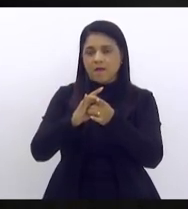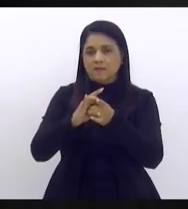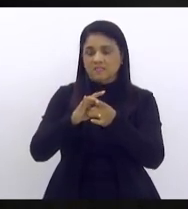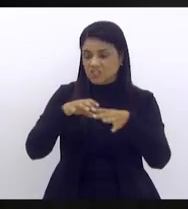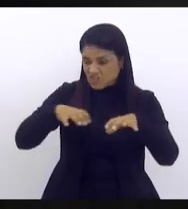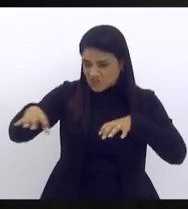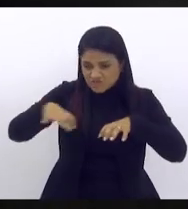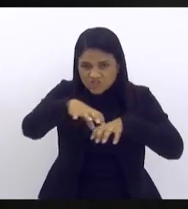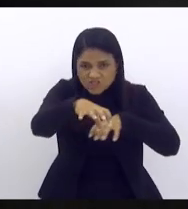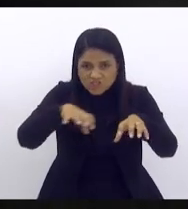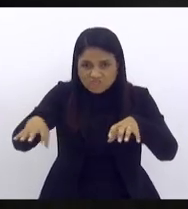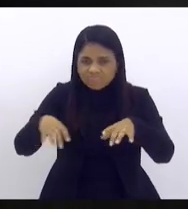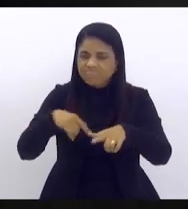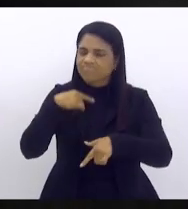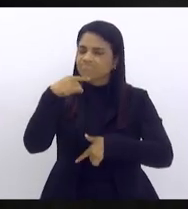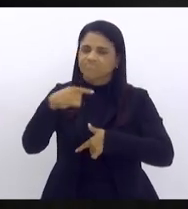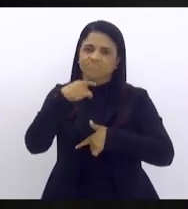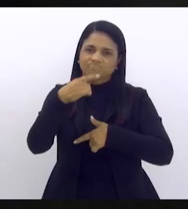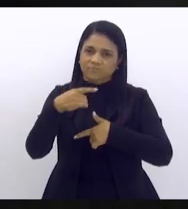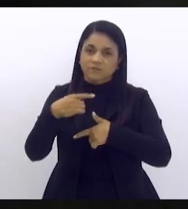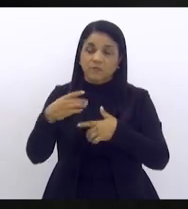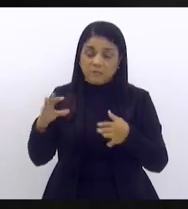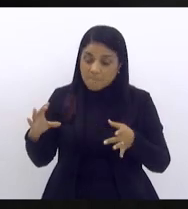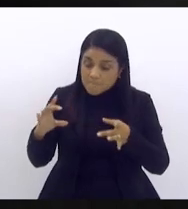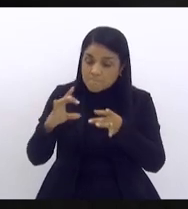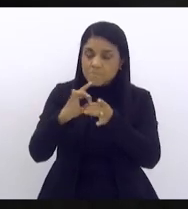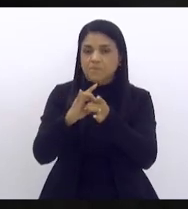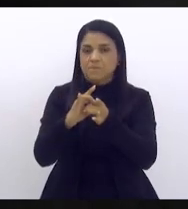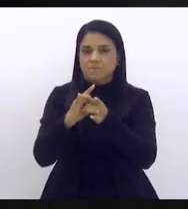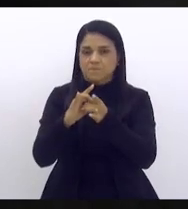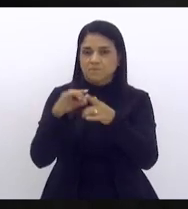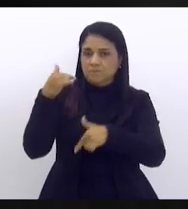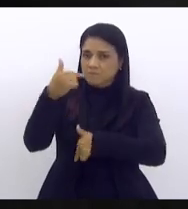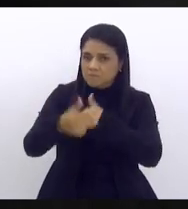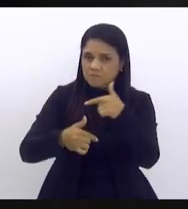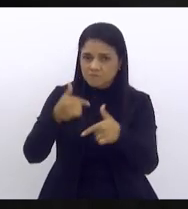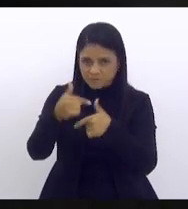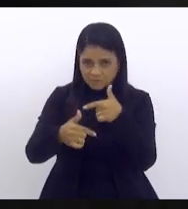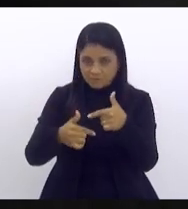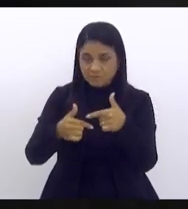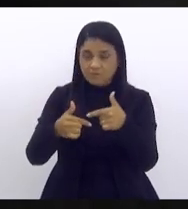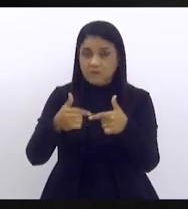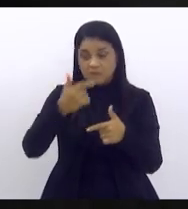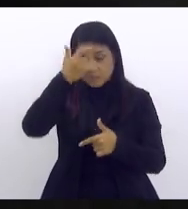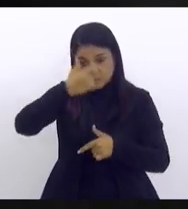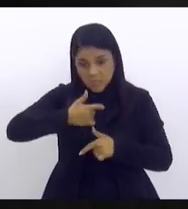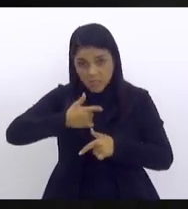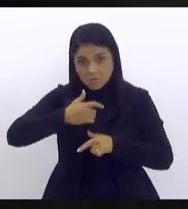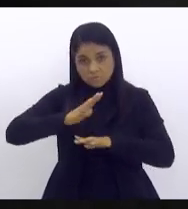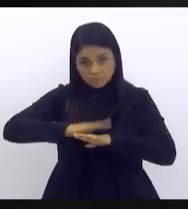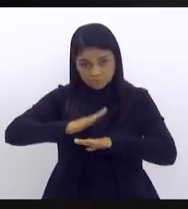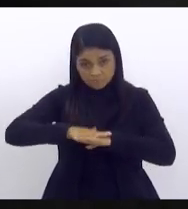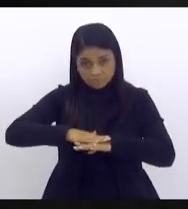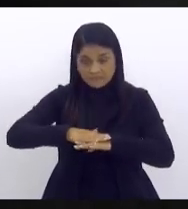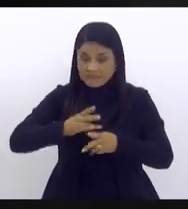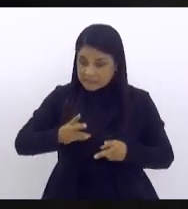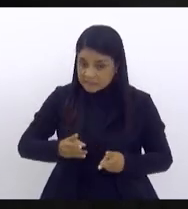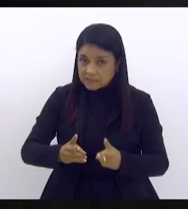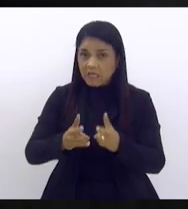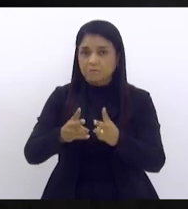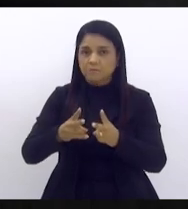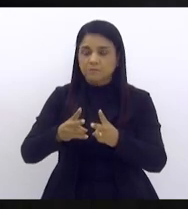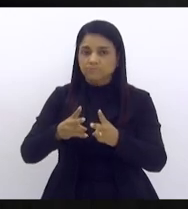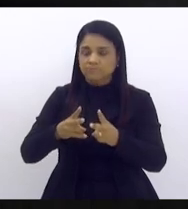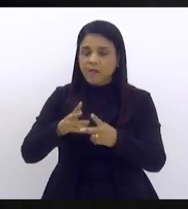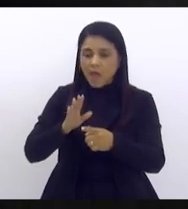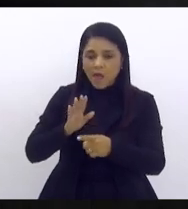avançando, né? Então, no que depender de mim, eu vou estar sempre